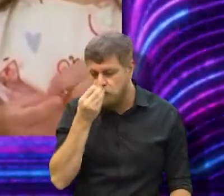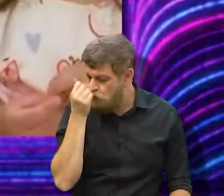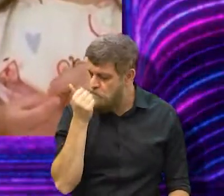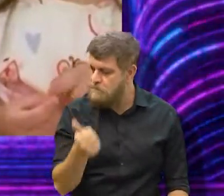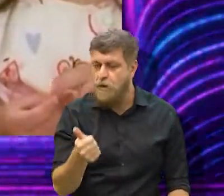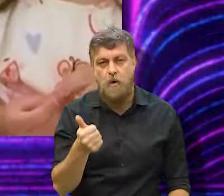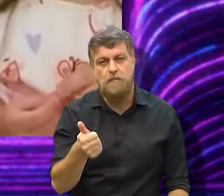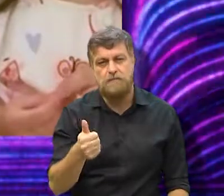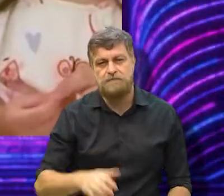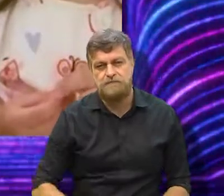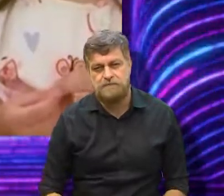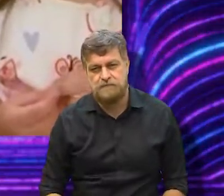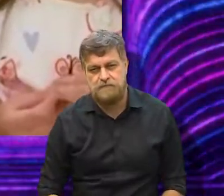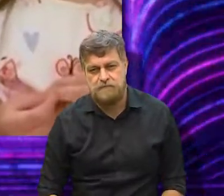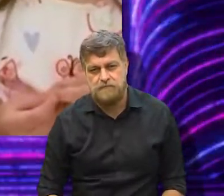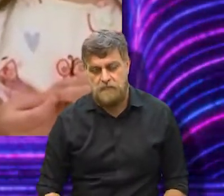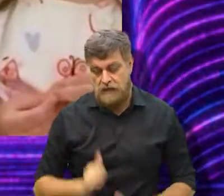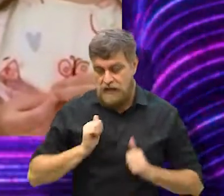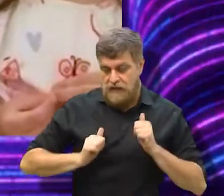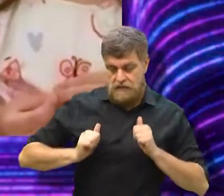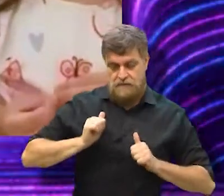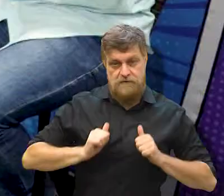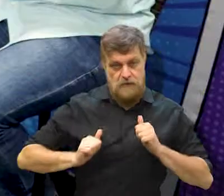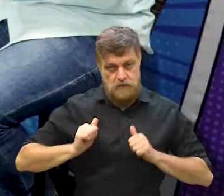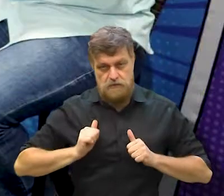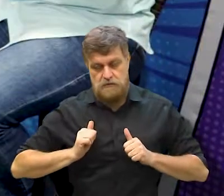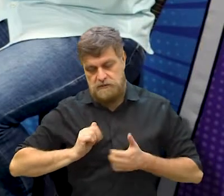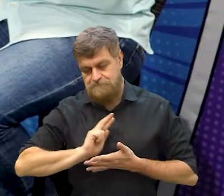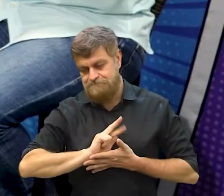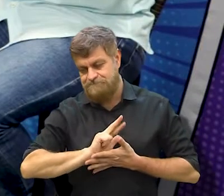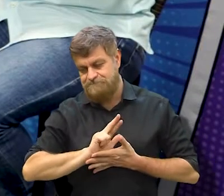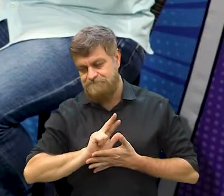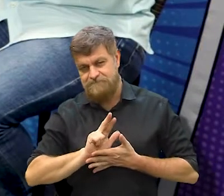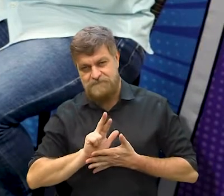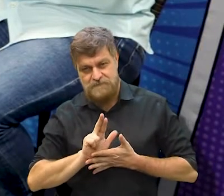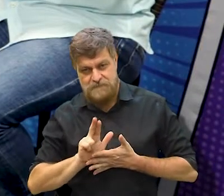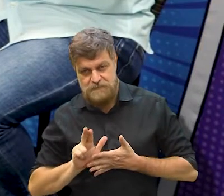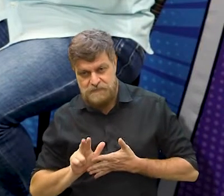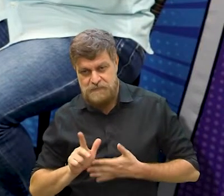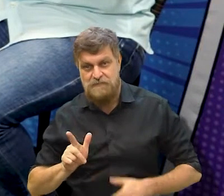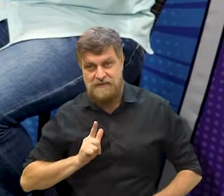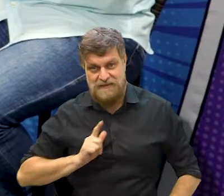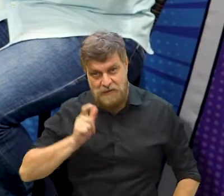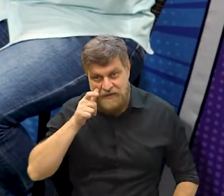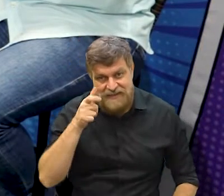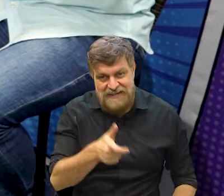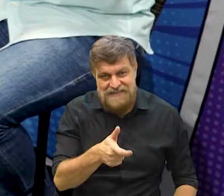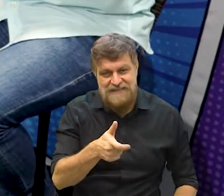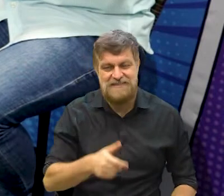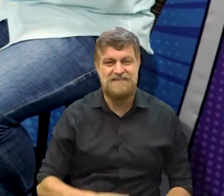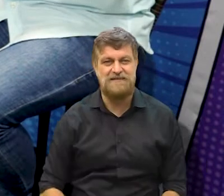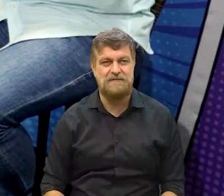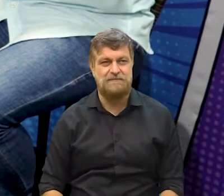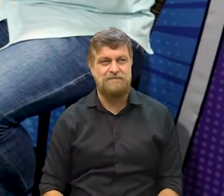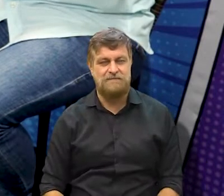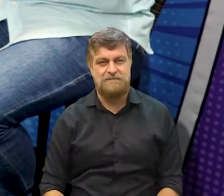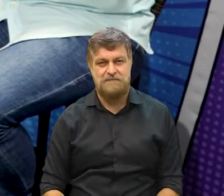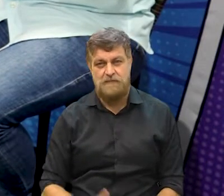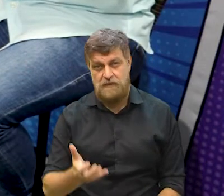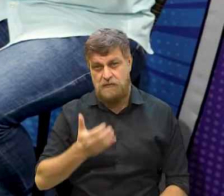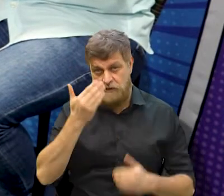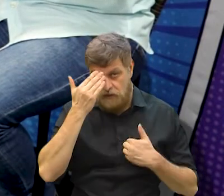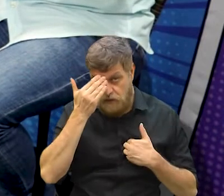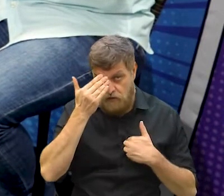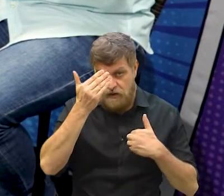bom. E as aventuras são bem fofinhas, bem interessantes. Olha só,